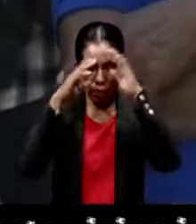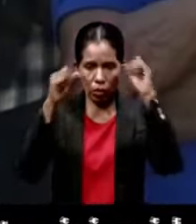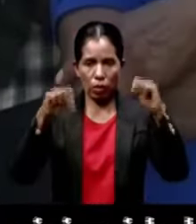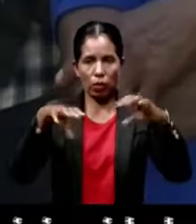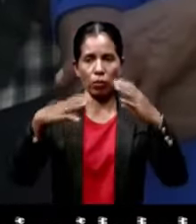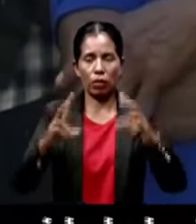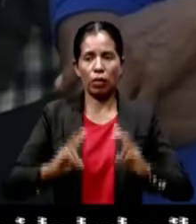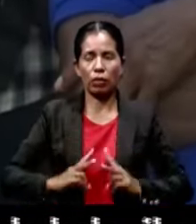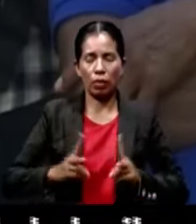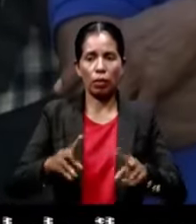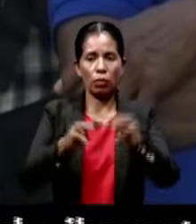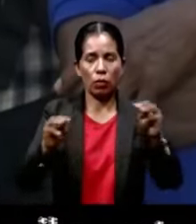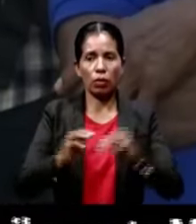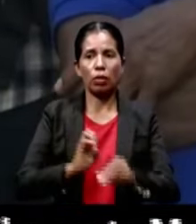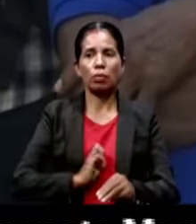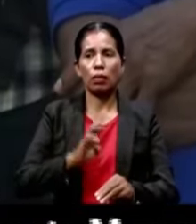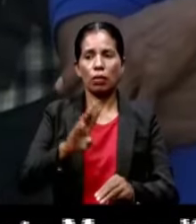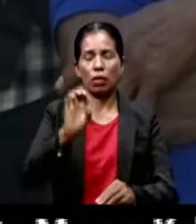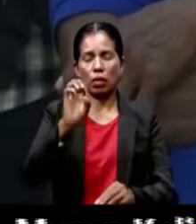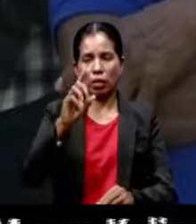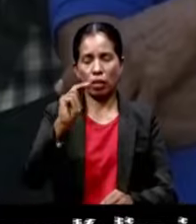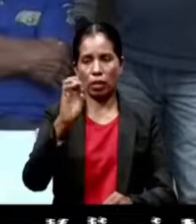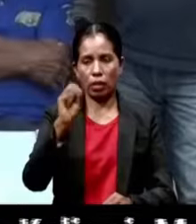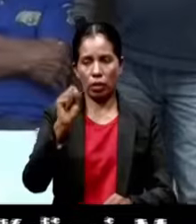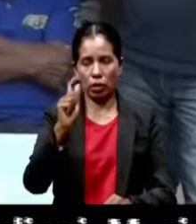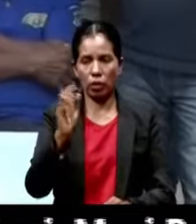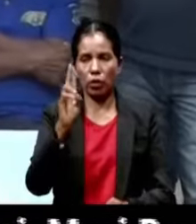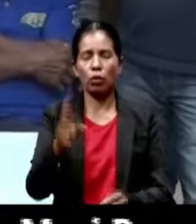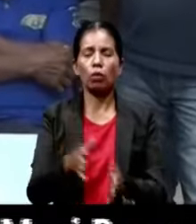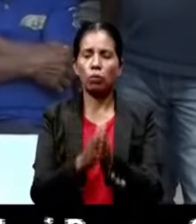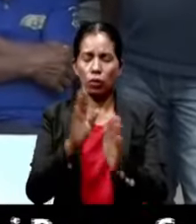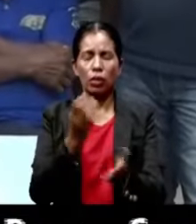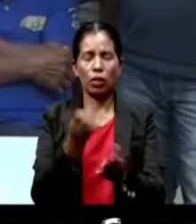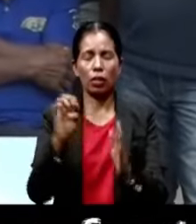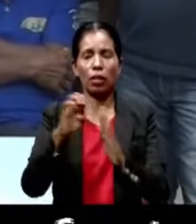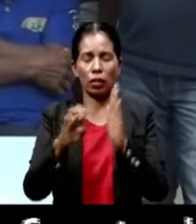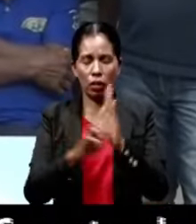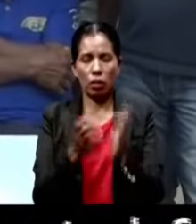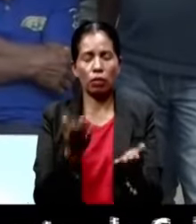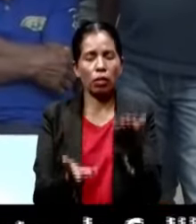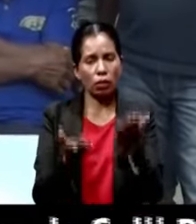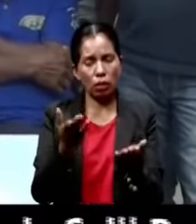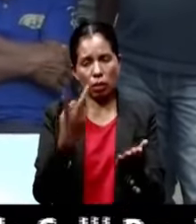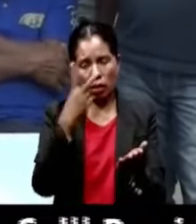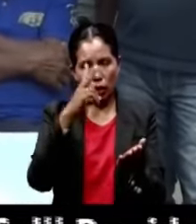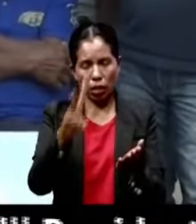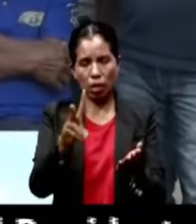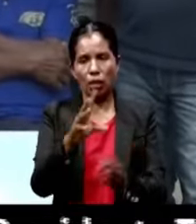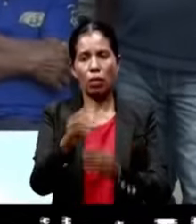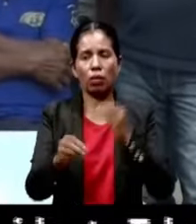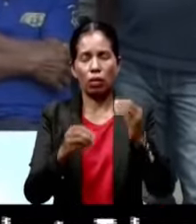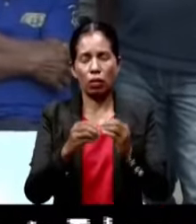Conselho Veterano Município Armeira Ernesto Dudu, Russo Estado, Atuteto de Dia Banhira, Atuhalo Extradição,